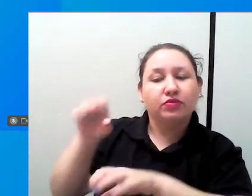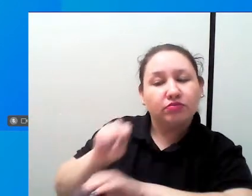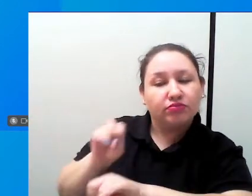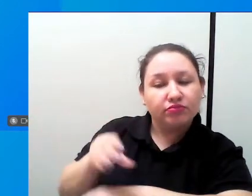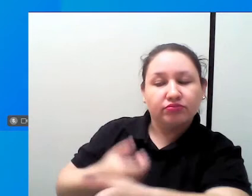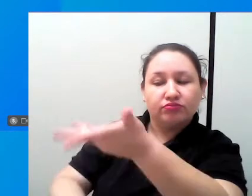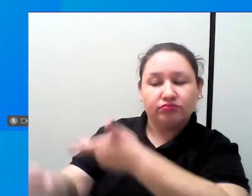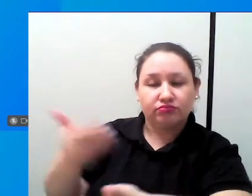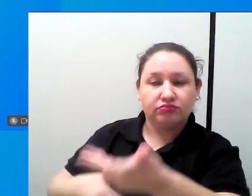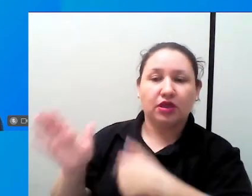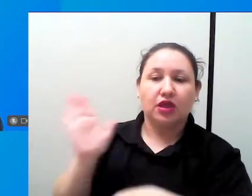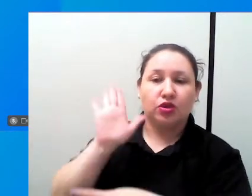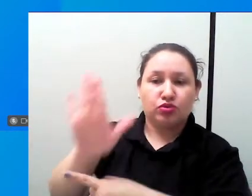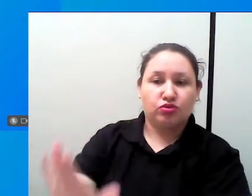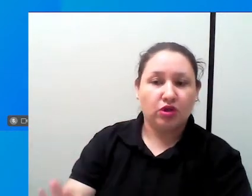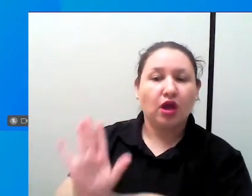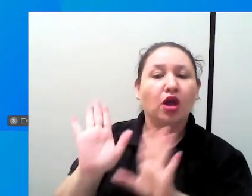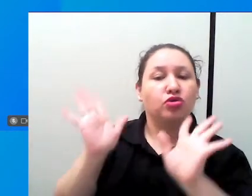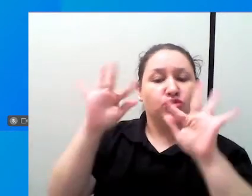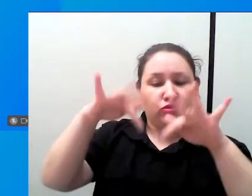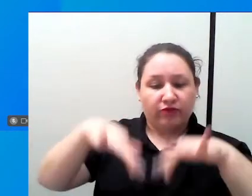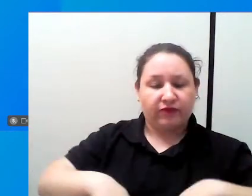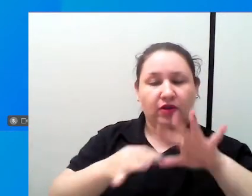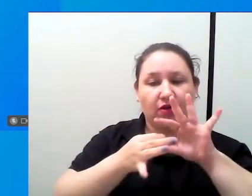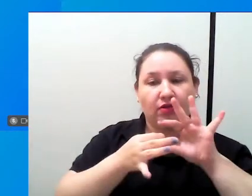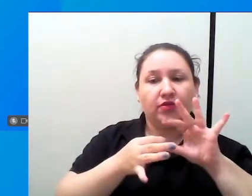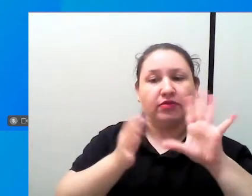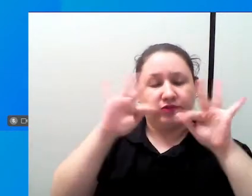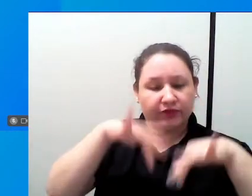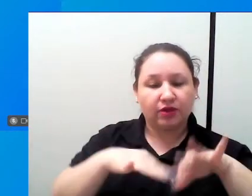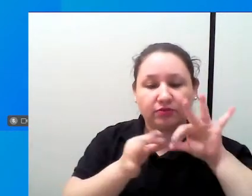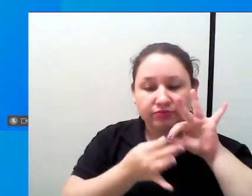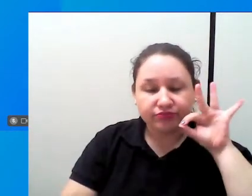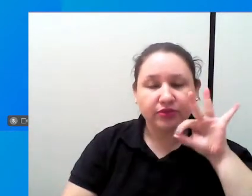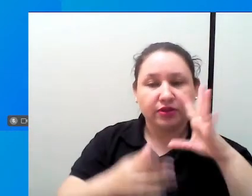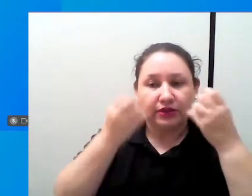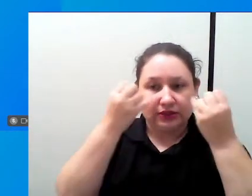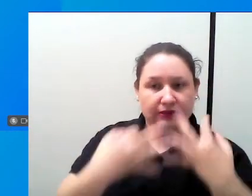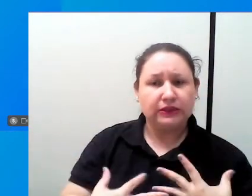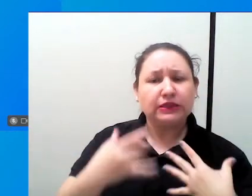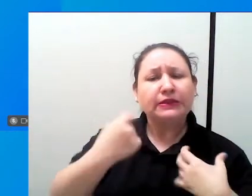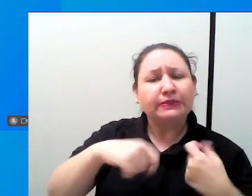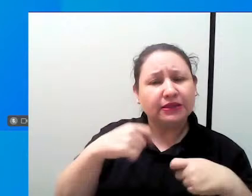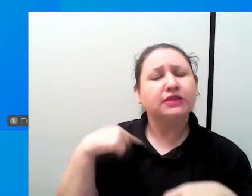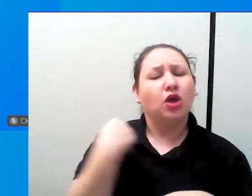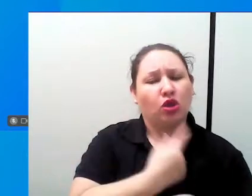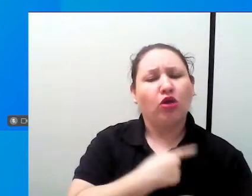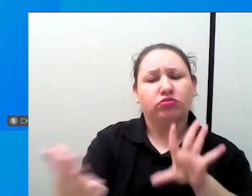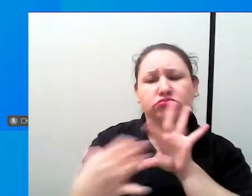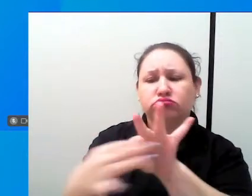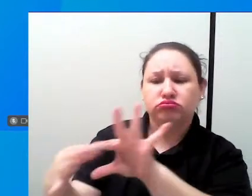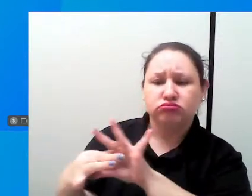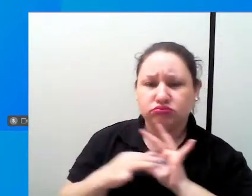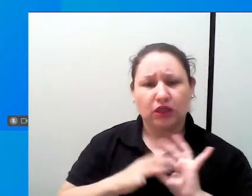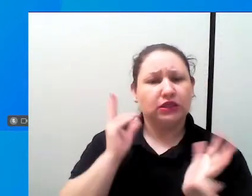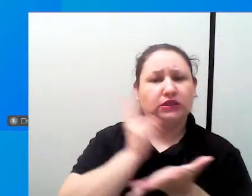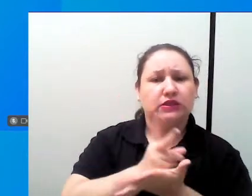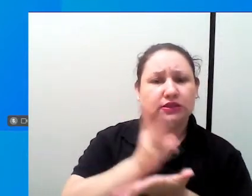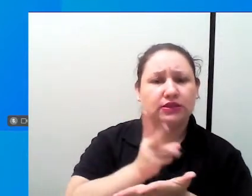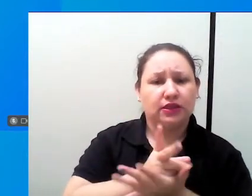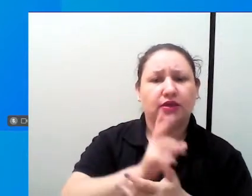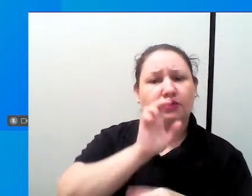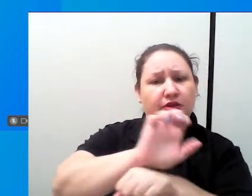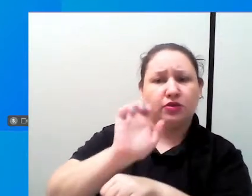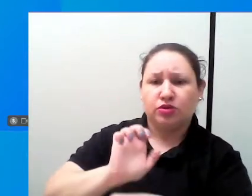desejando que nós possamos nos unir cada vez mais na reformulação dos nossos